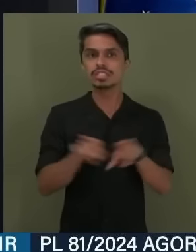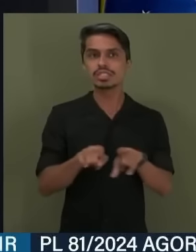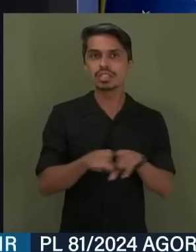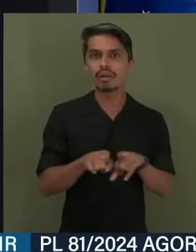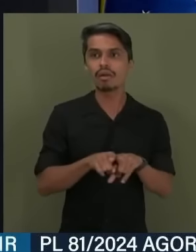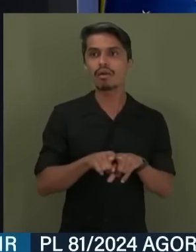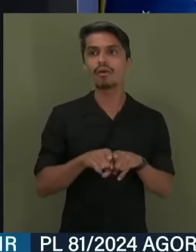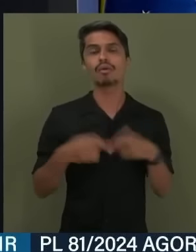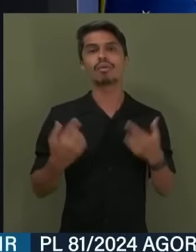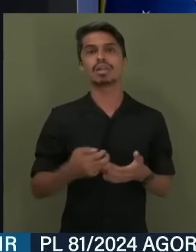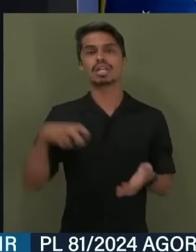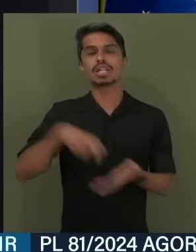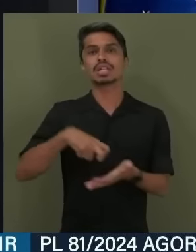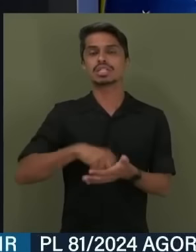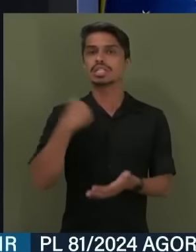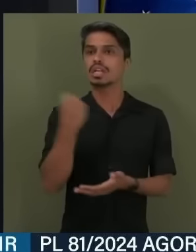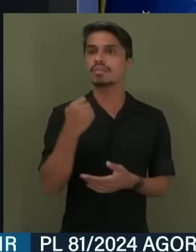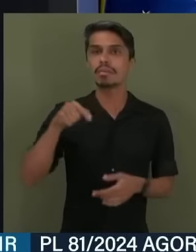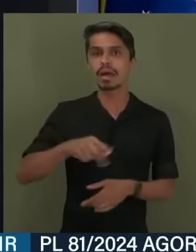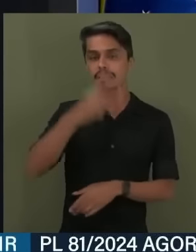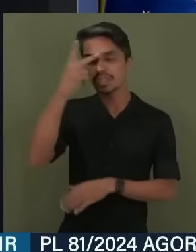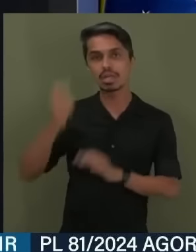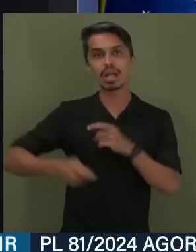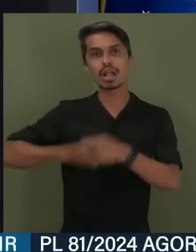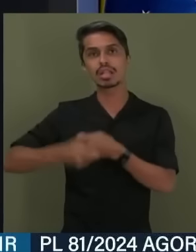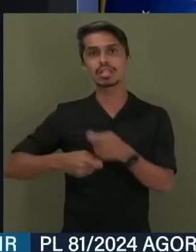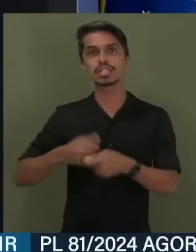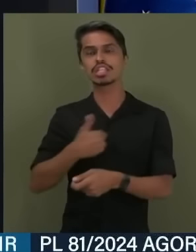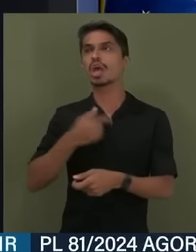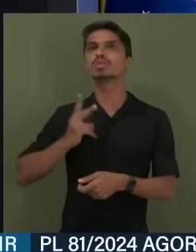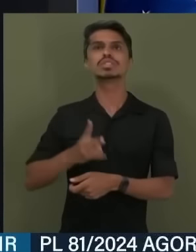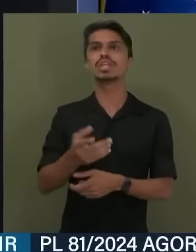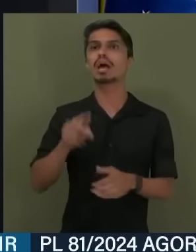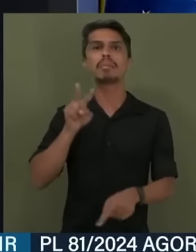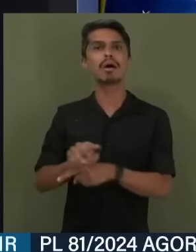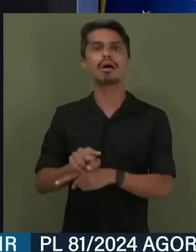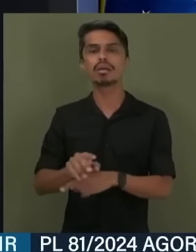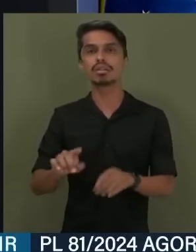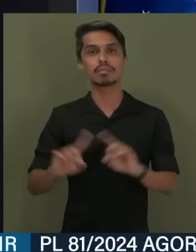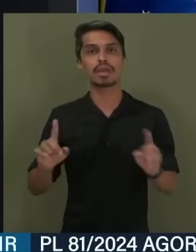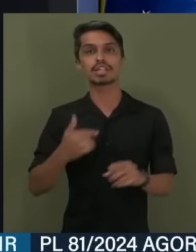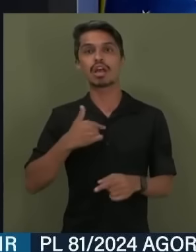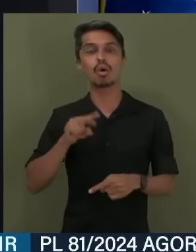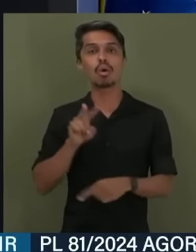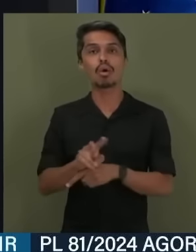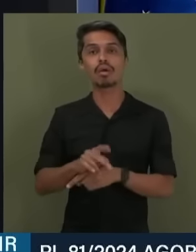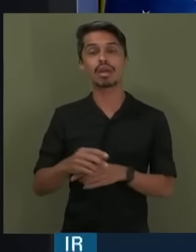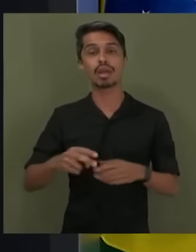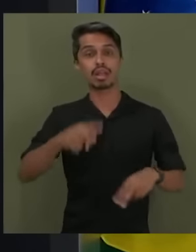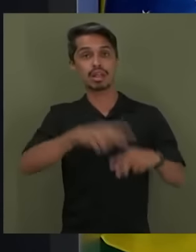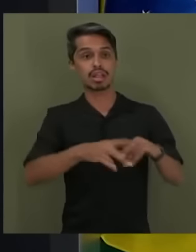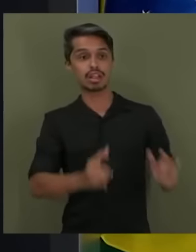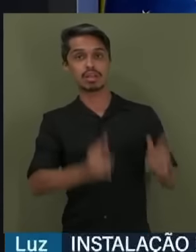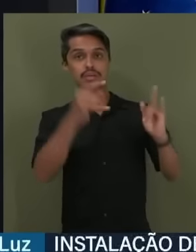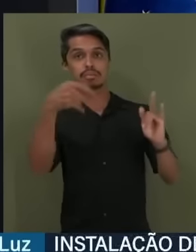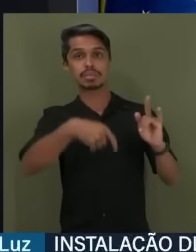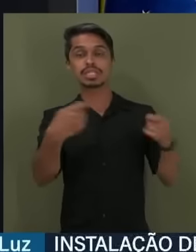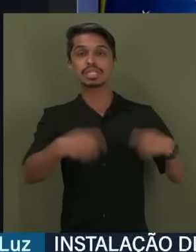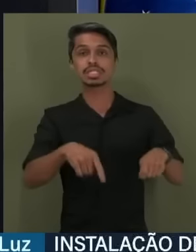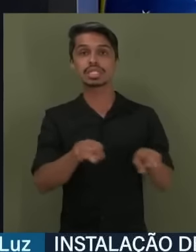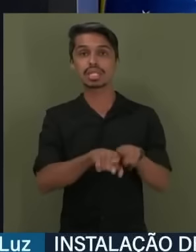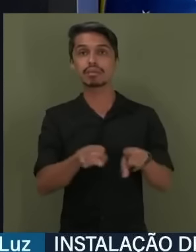dar um apenamento muito mais severo para traficante, que é o que eu morro defendendo. Mas eu morro defendendo aqui que as cadeias tinham que estar lotadas também